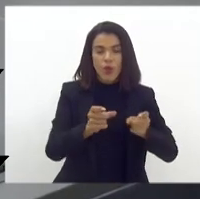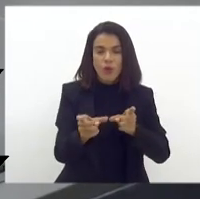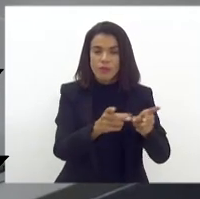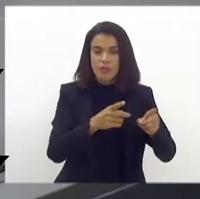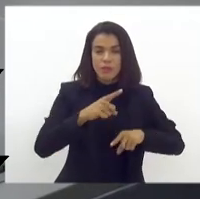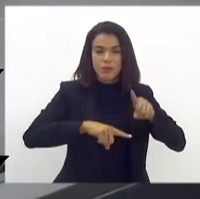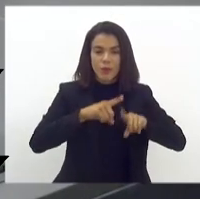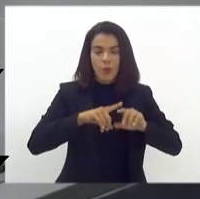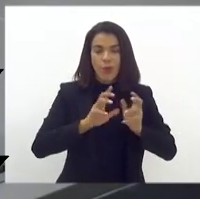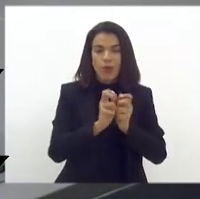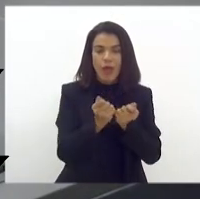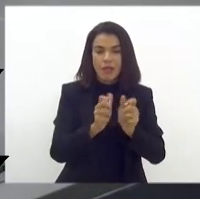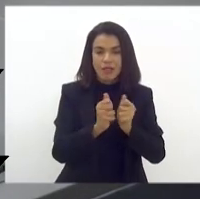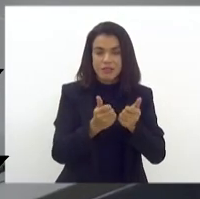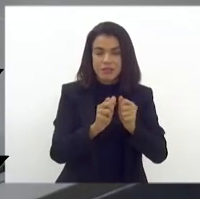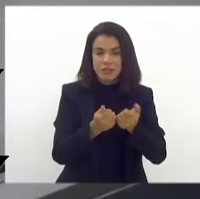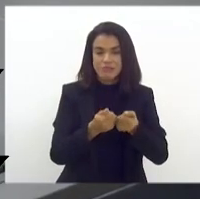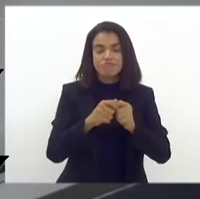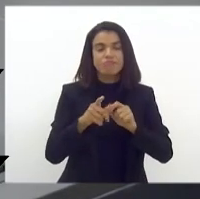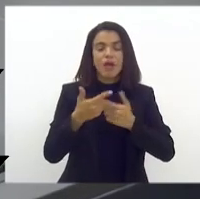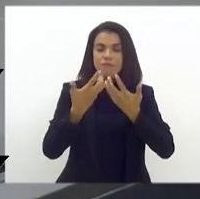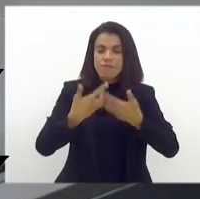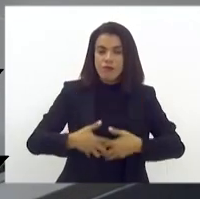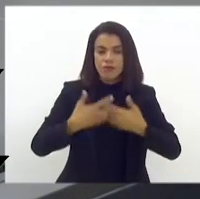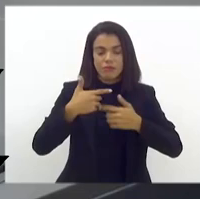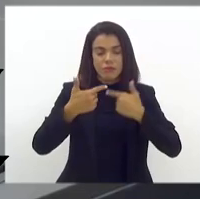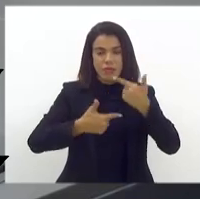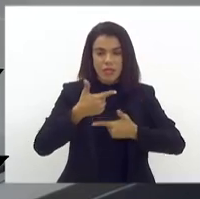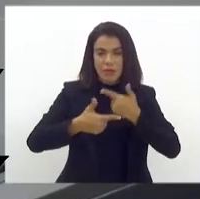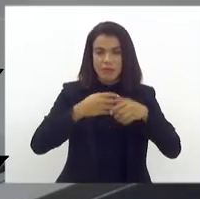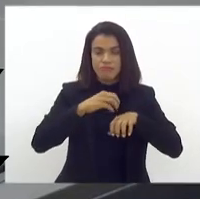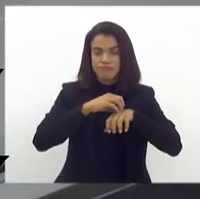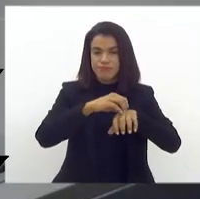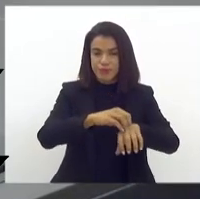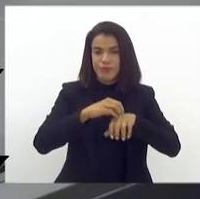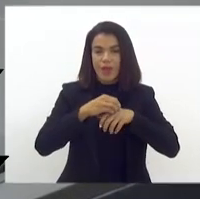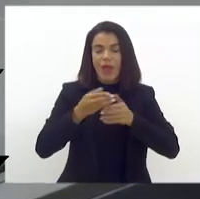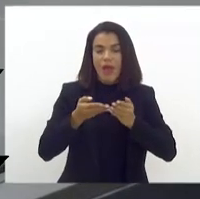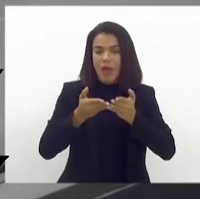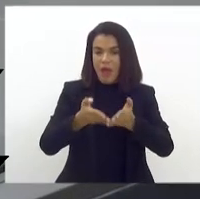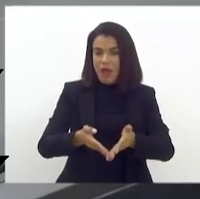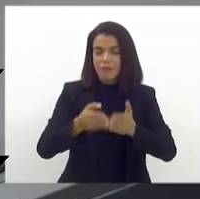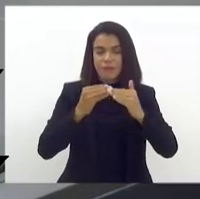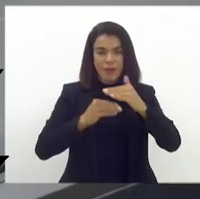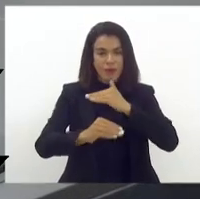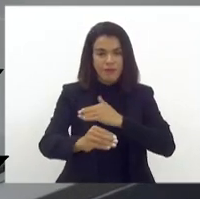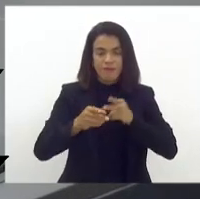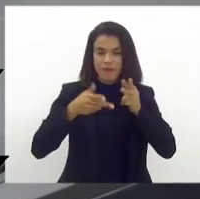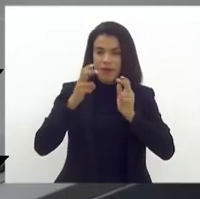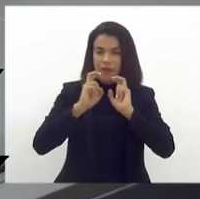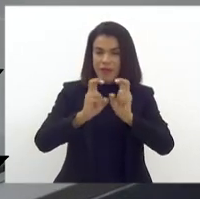produtos artesanais nas concessões para funcionamento do sistema de transporte aeroviário, aquaviário, metroviário,